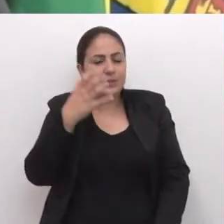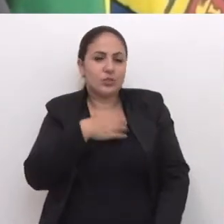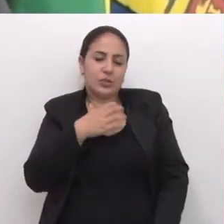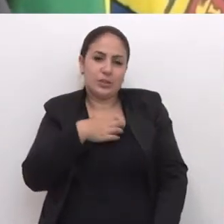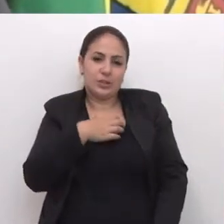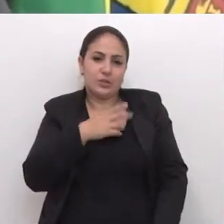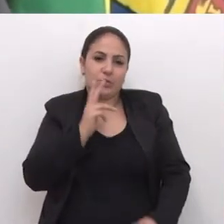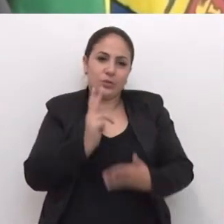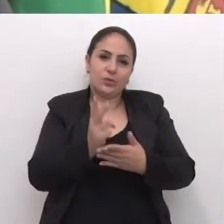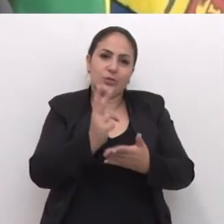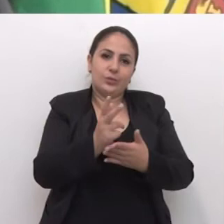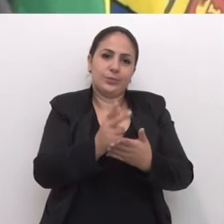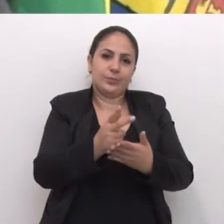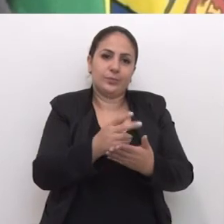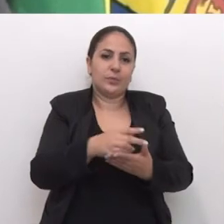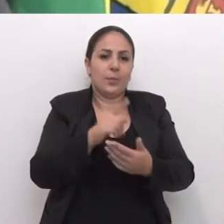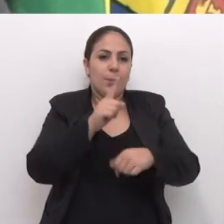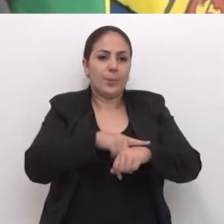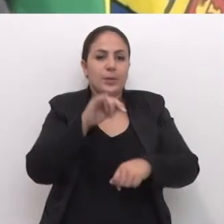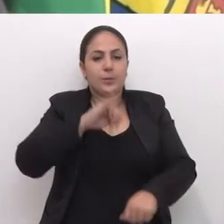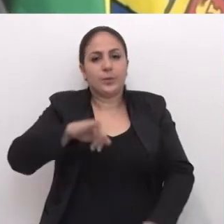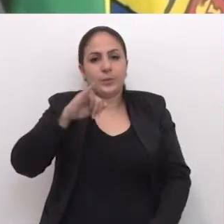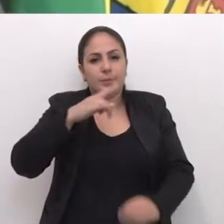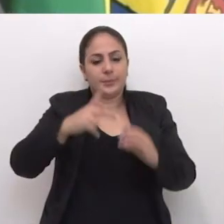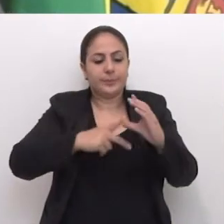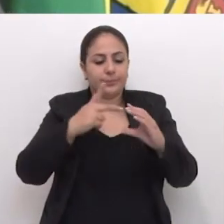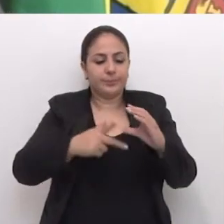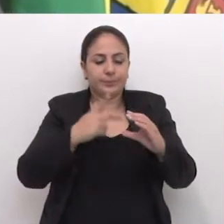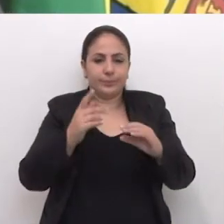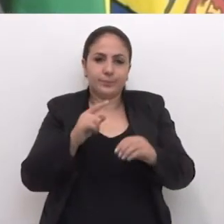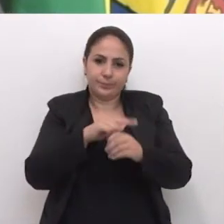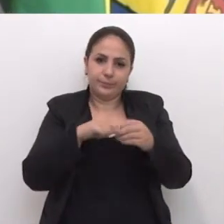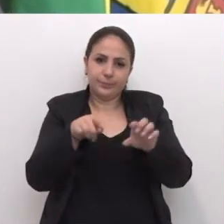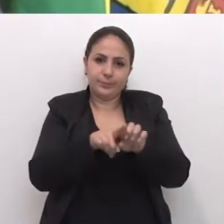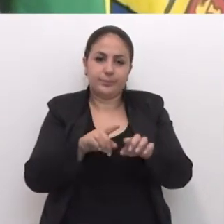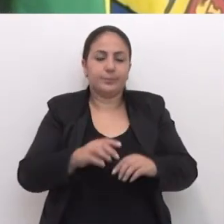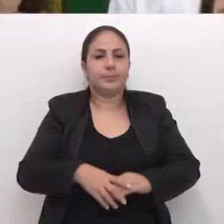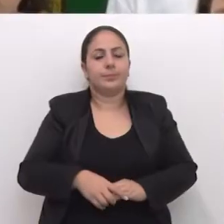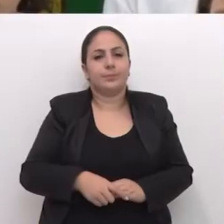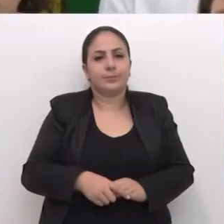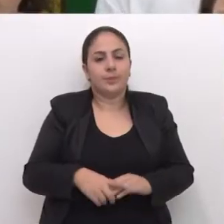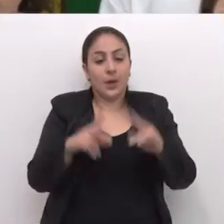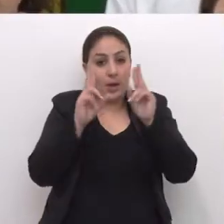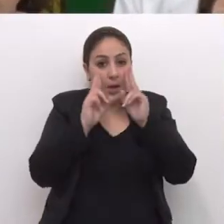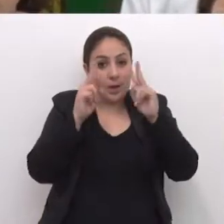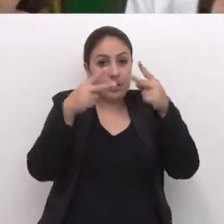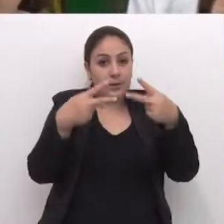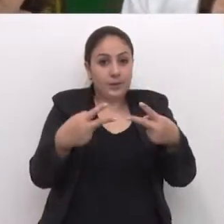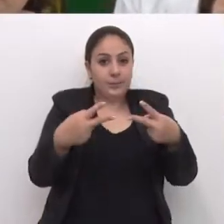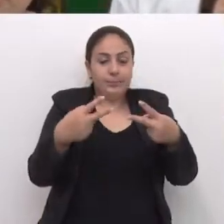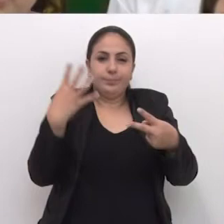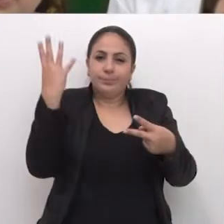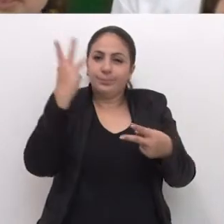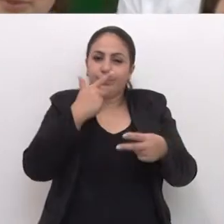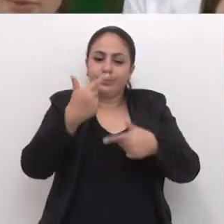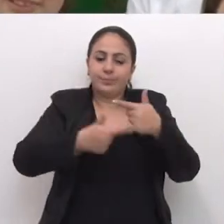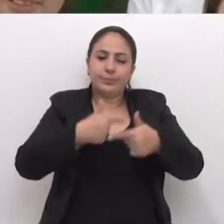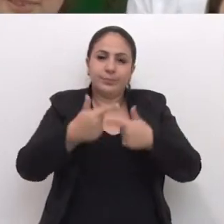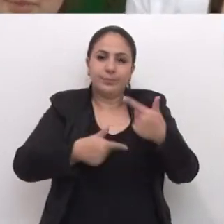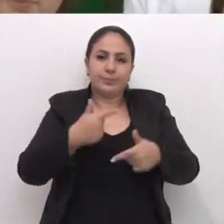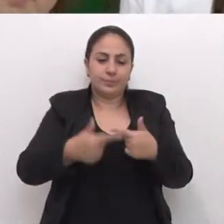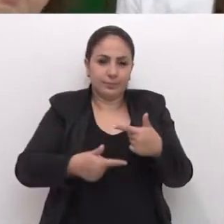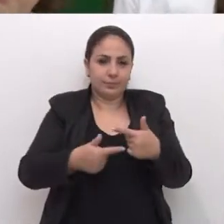continuam pensando assim. Então, é um momento muito importante para a Câmara e muito importante para a cidade. E como reconhecimento pelo